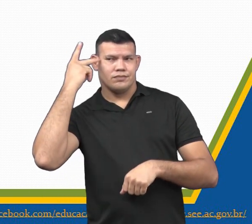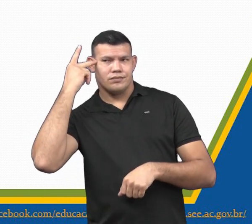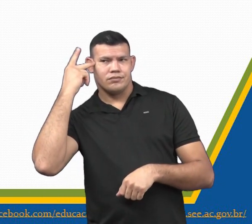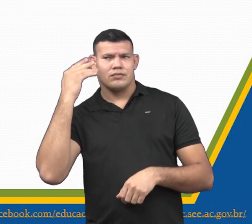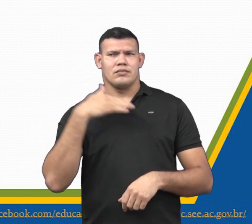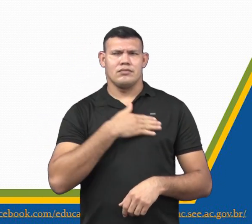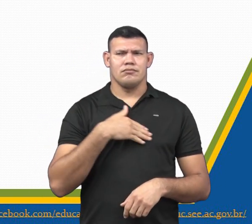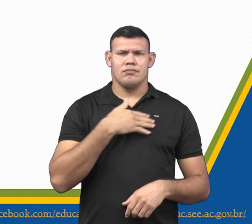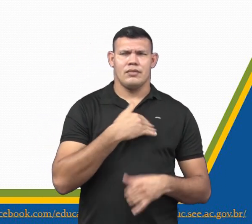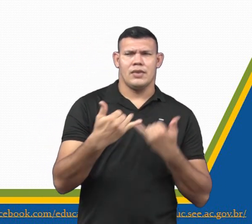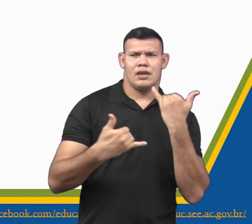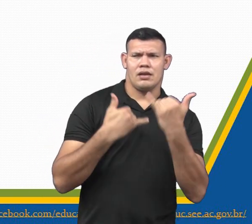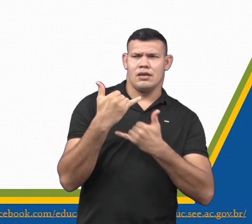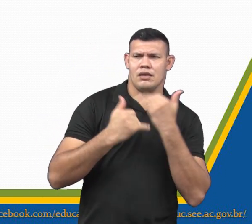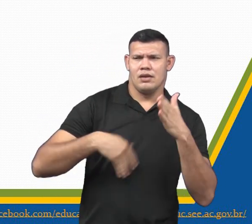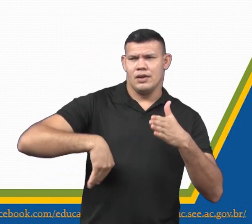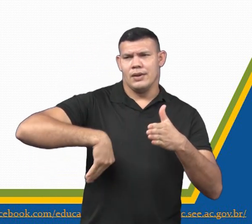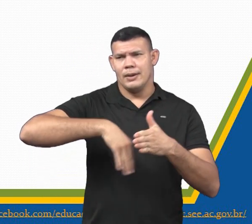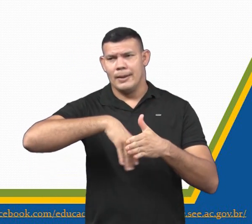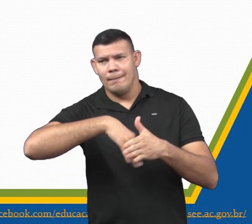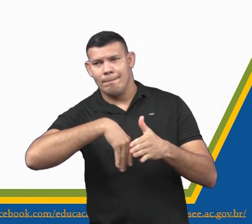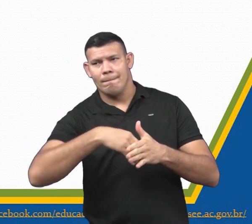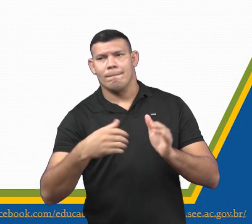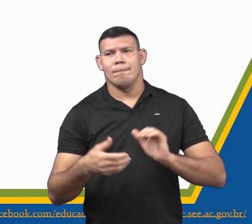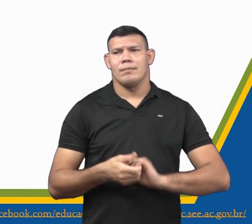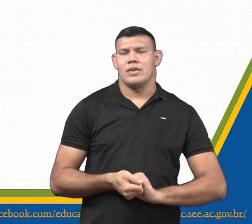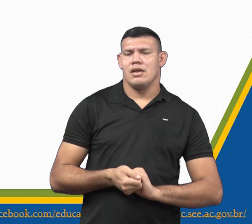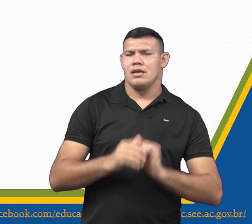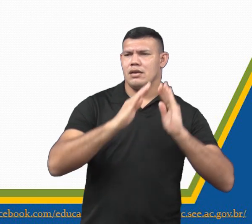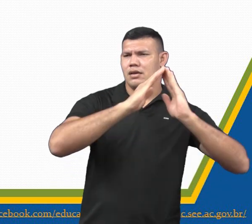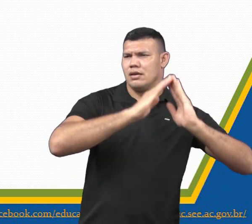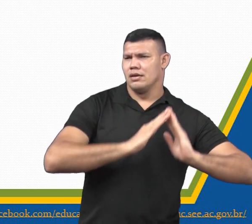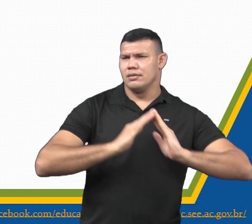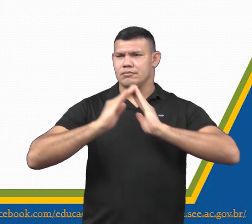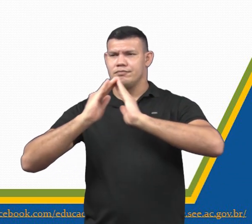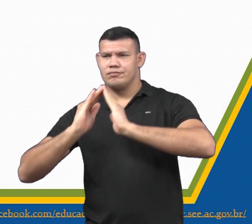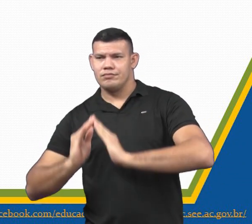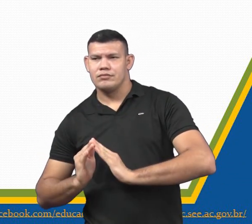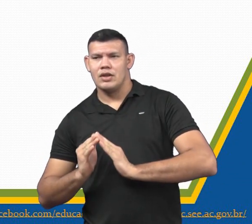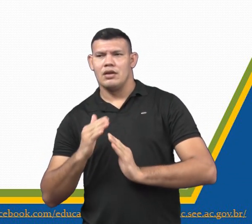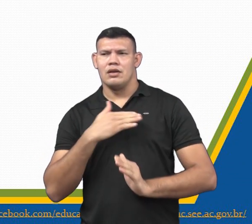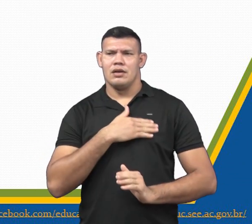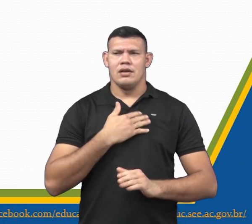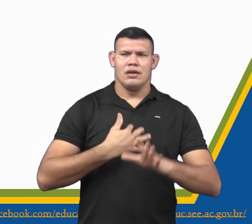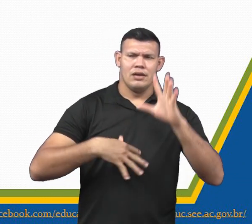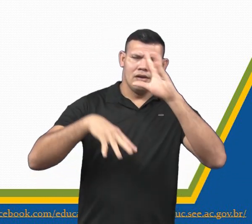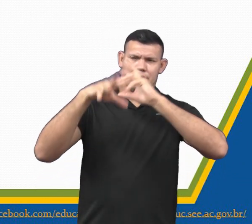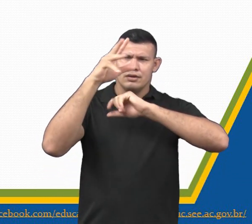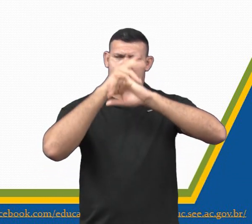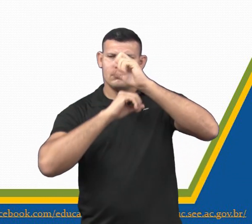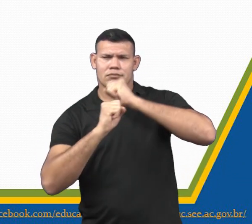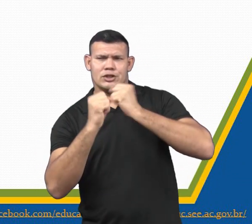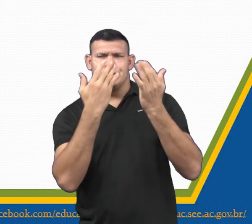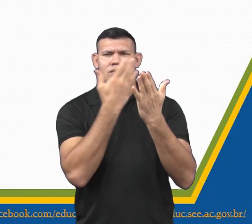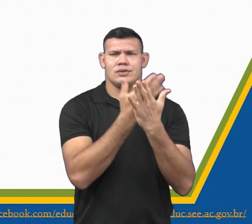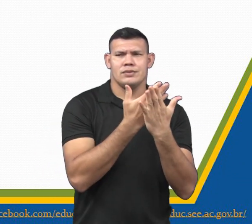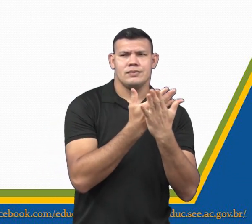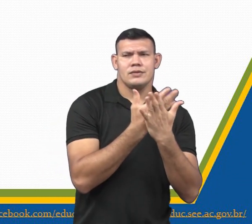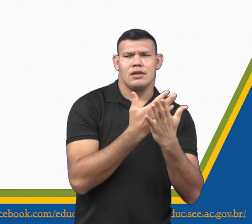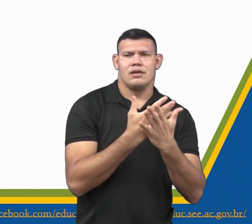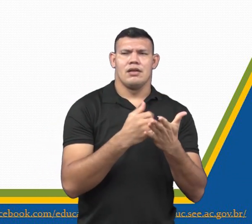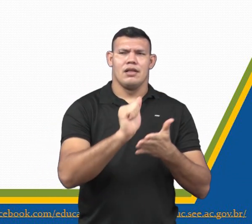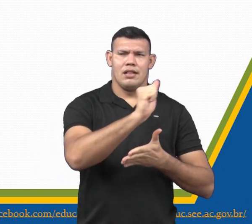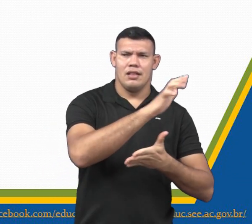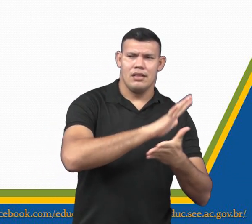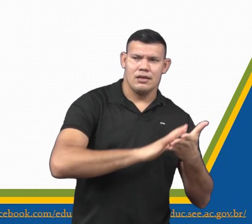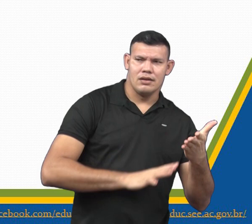casa e tirar boas notas. No futuro, quero ser professor de educação física e treinador